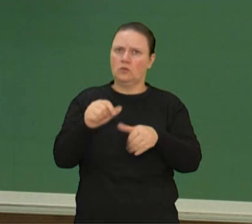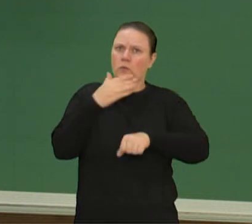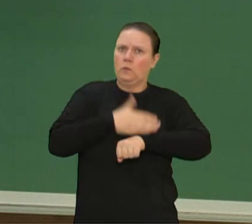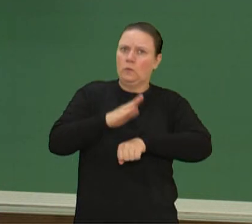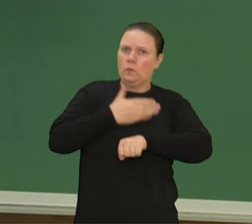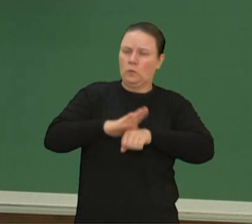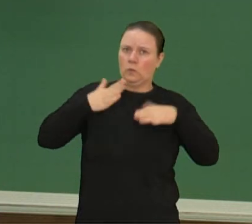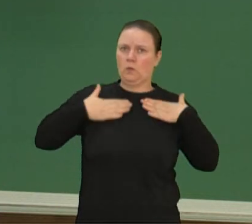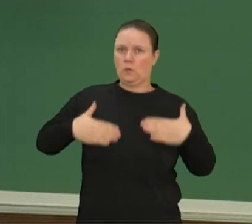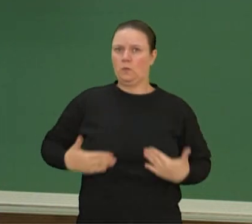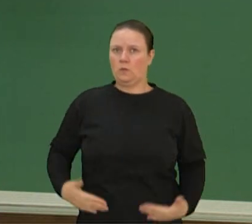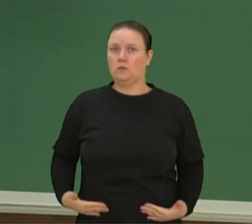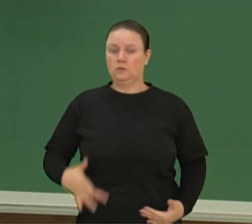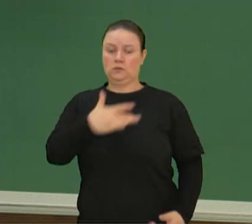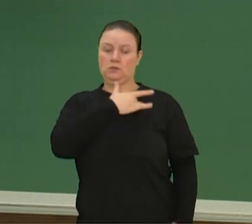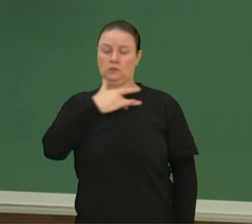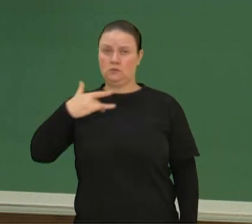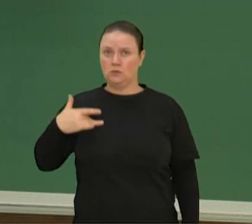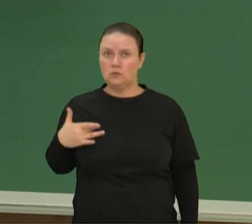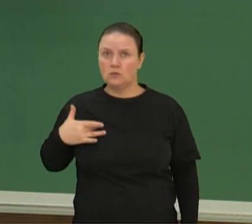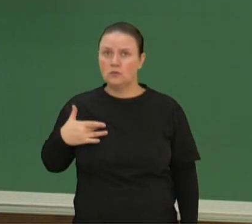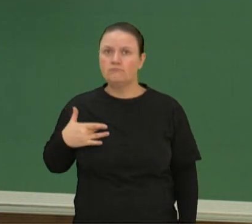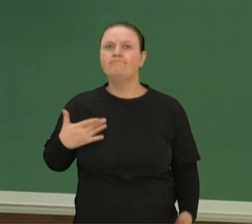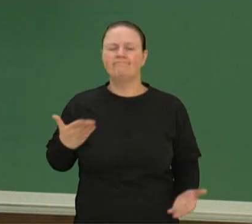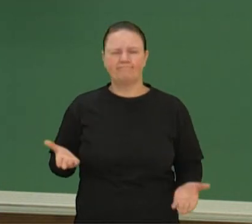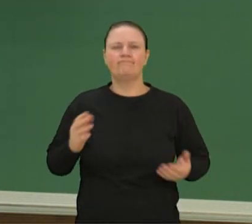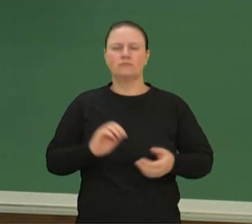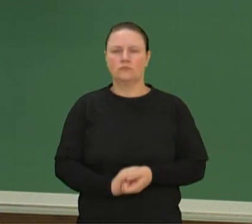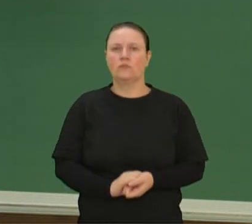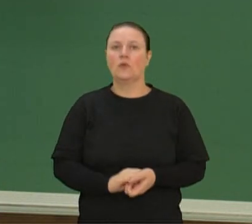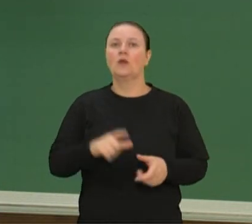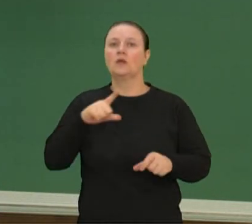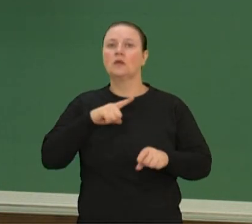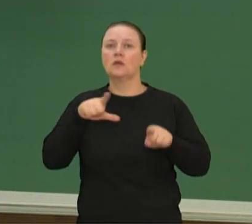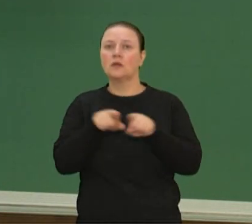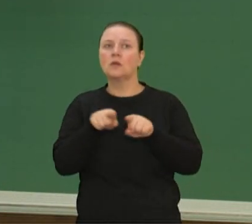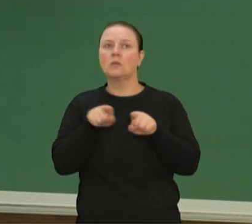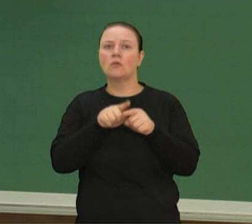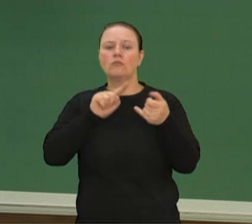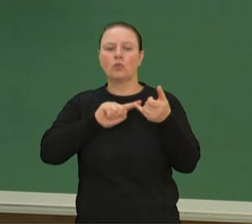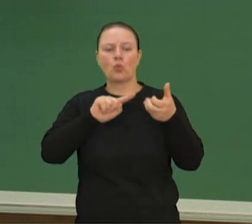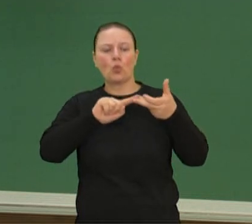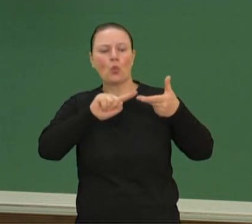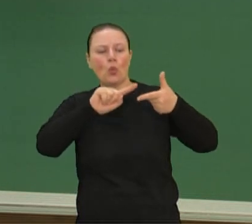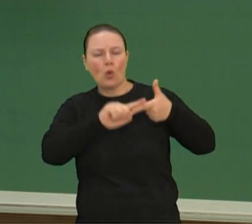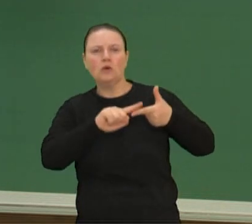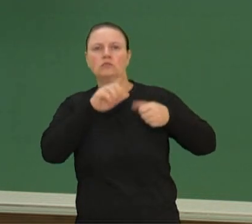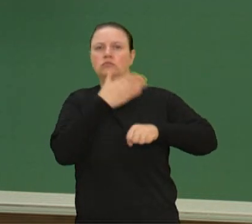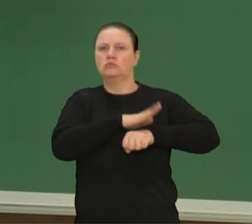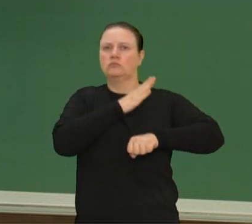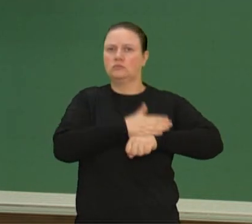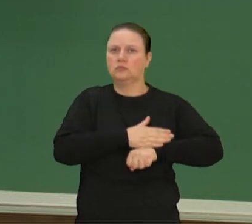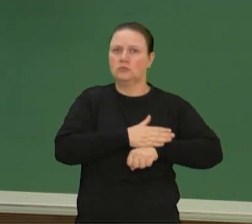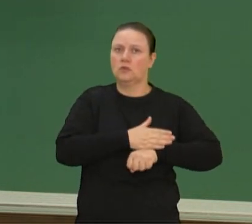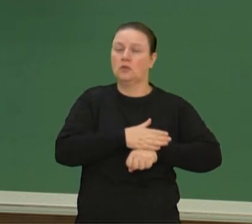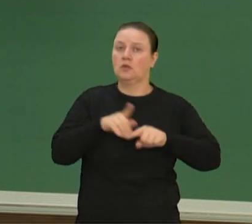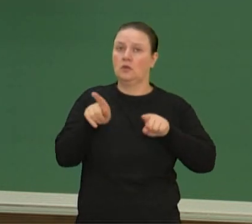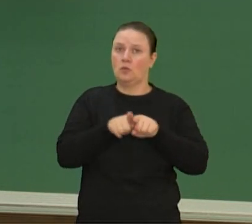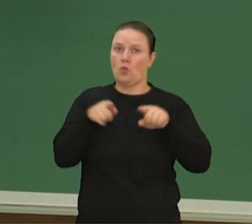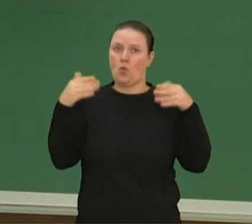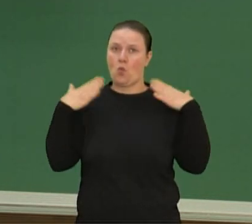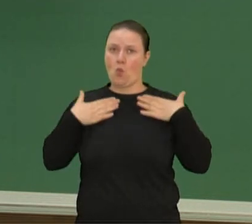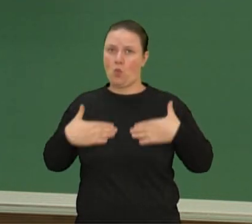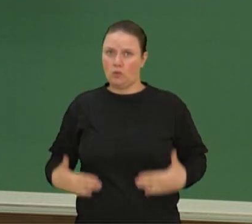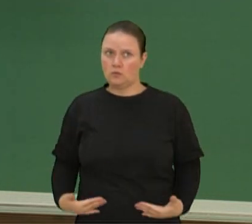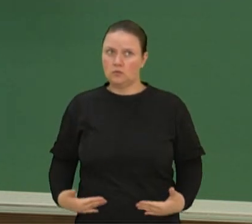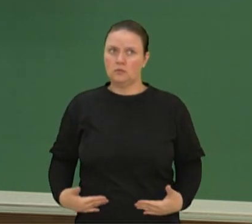física relacionada à saúde. Temos alguns componentes, então, que fazem parte dessa aptidão. Nós falamos composição corporal,